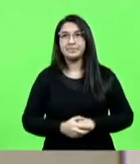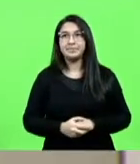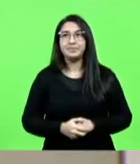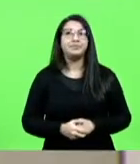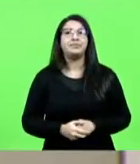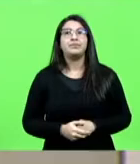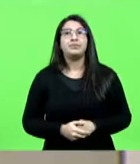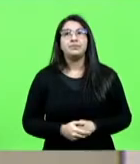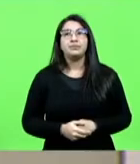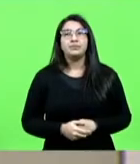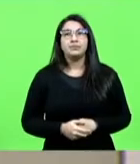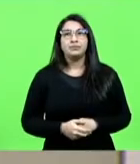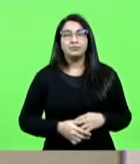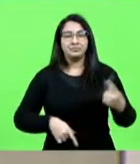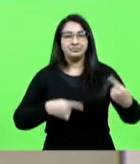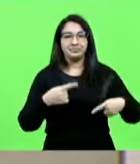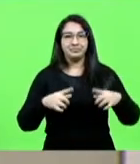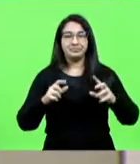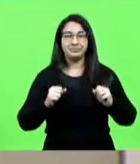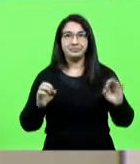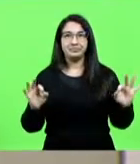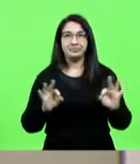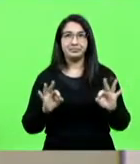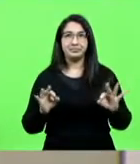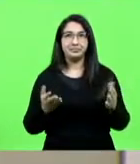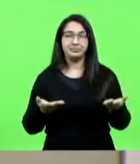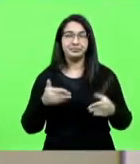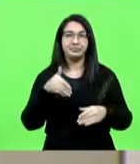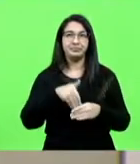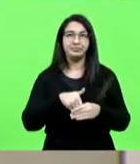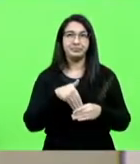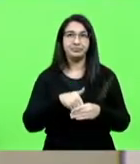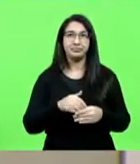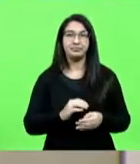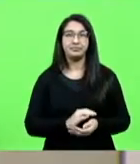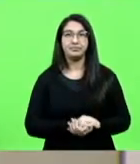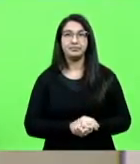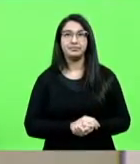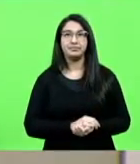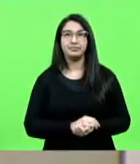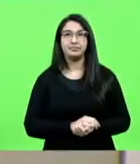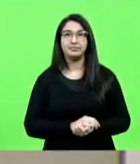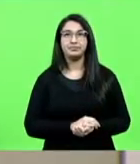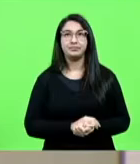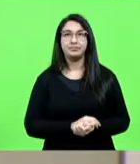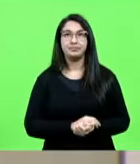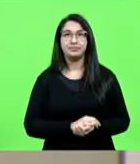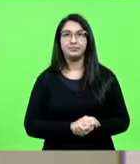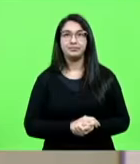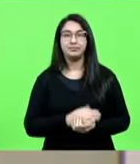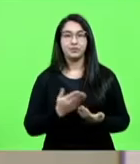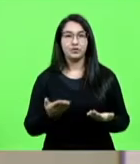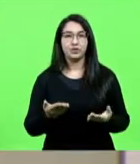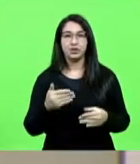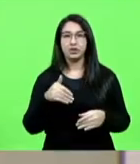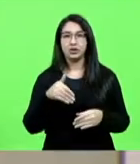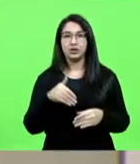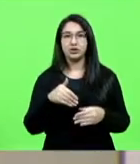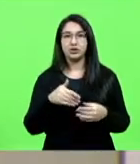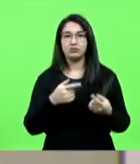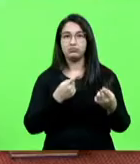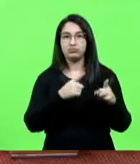Não havendo mais quem queira discutir, em votação, deputados que aprovam permaneçam como se encontram, os que discordam se manifestem.